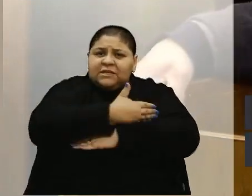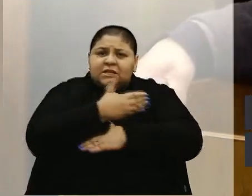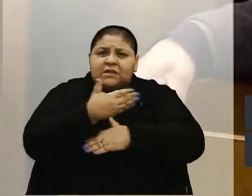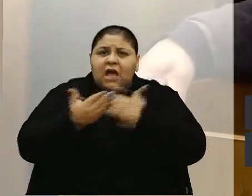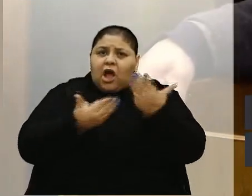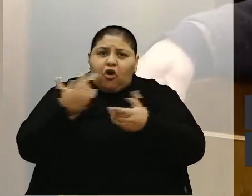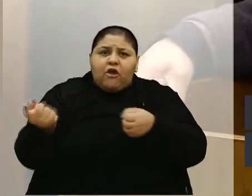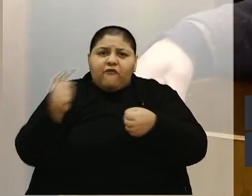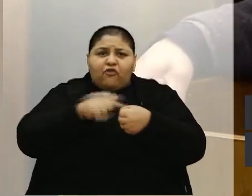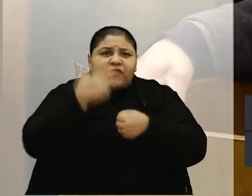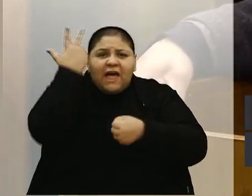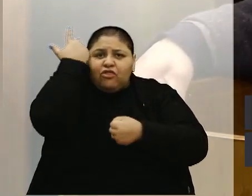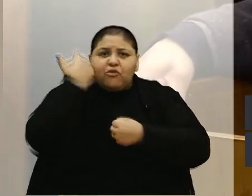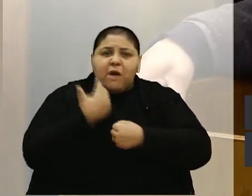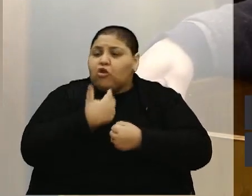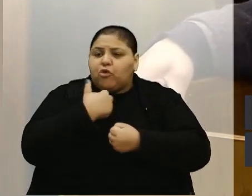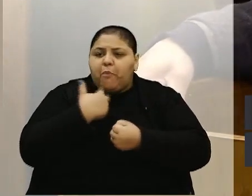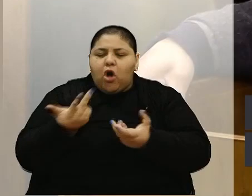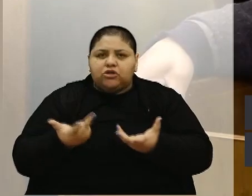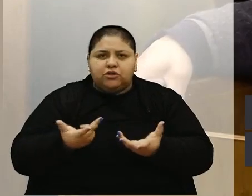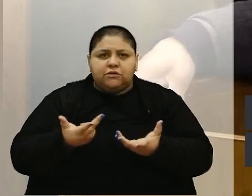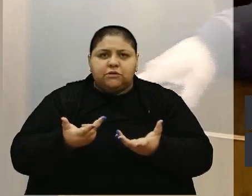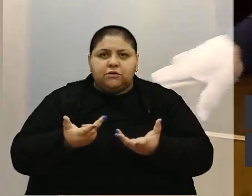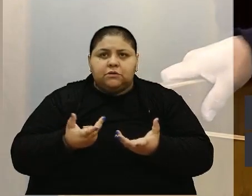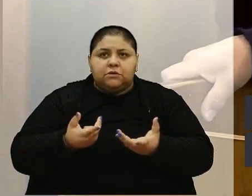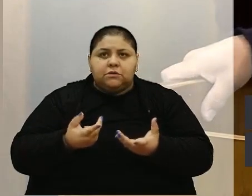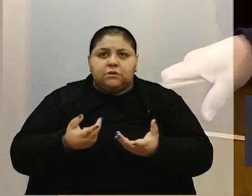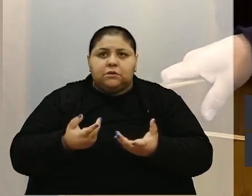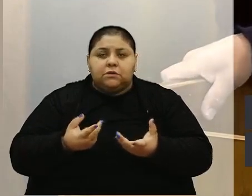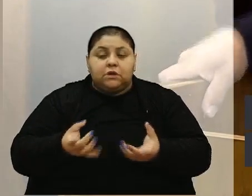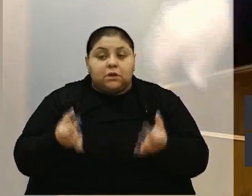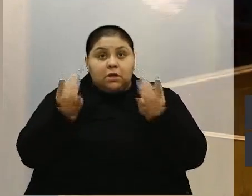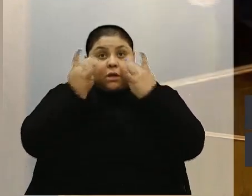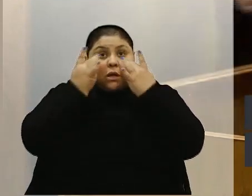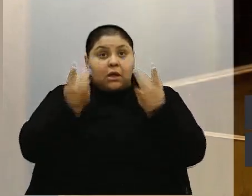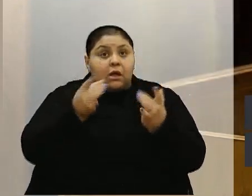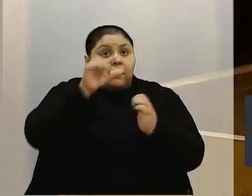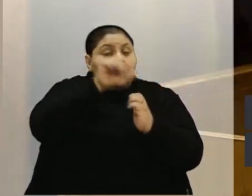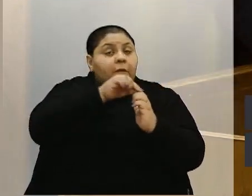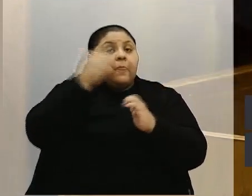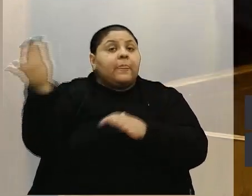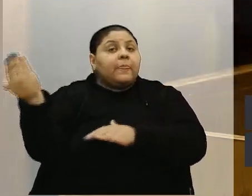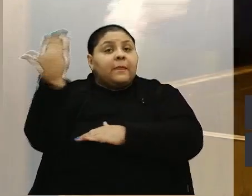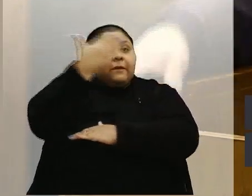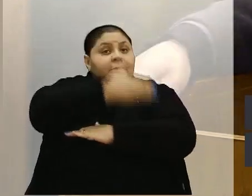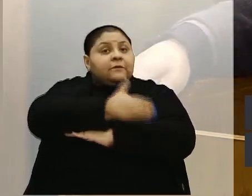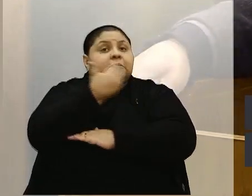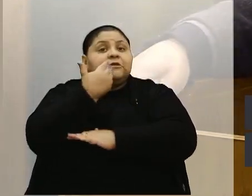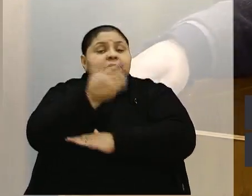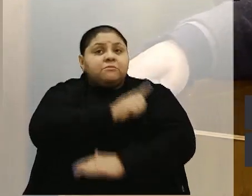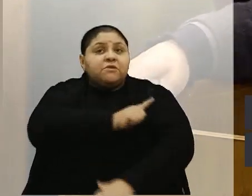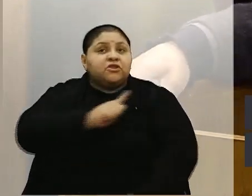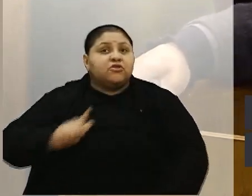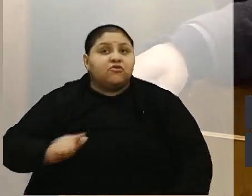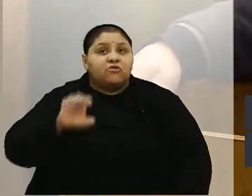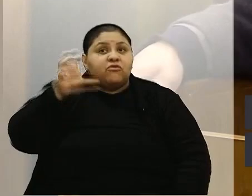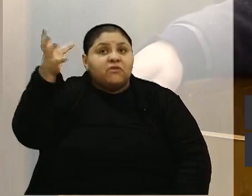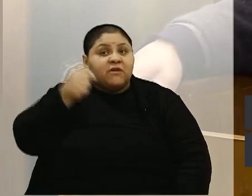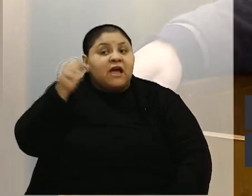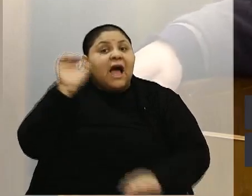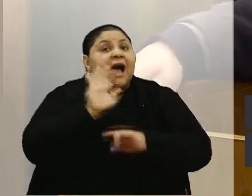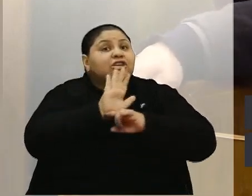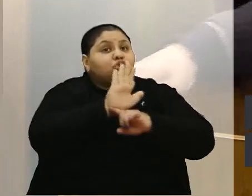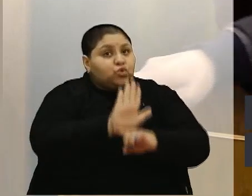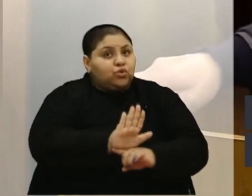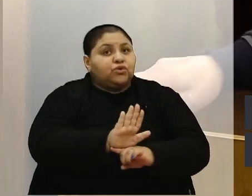ao normal. E fique de olho, porque essas empresas de pedágio ainda vão pedir ao governador Eduardo Leite ajuda.